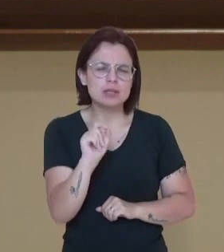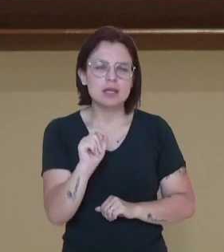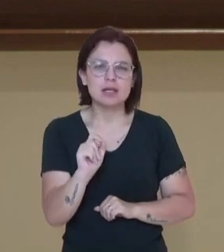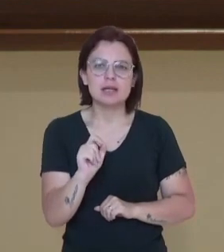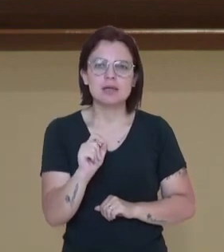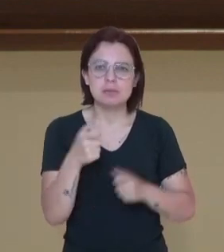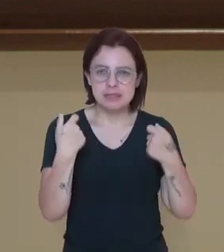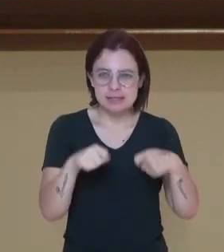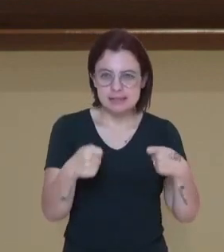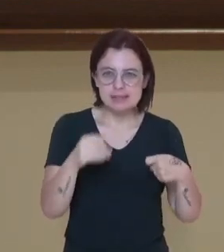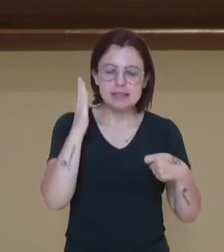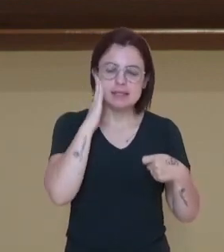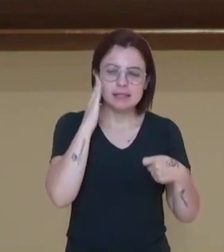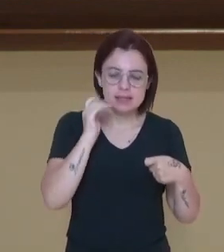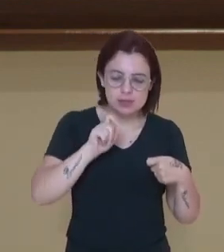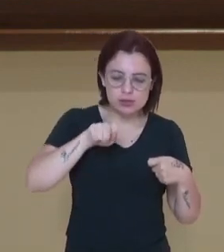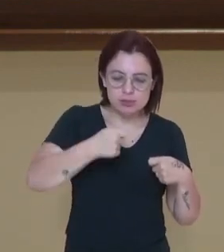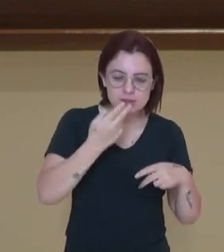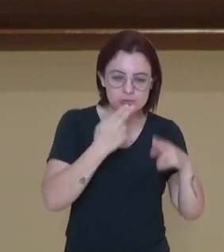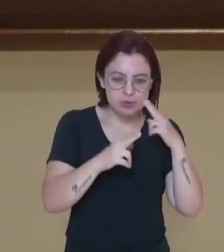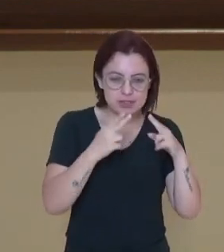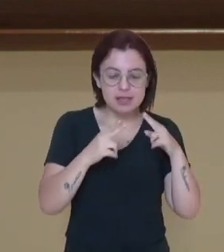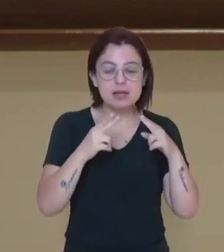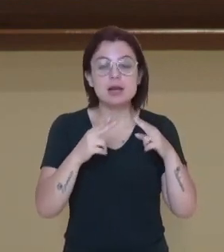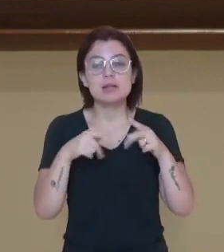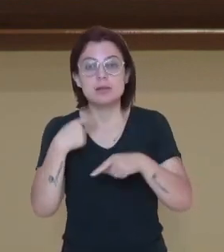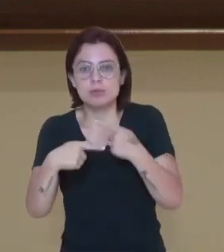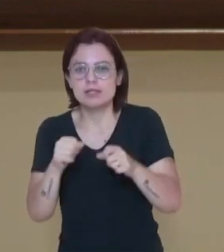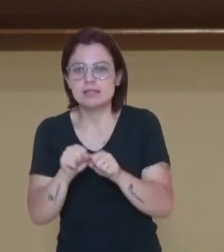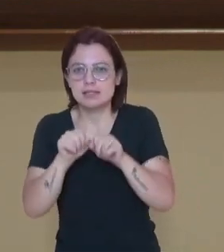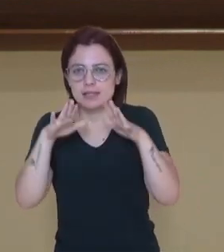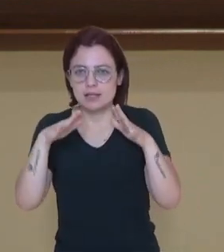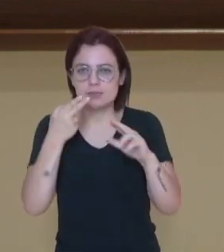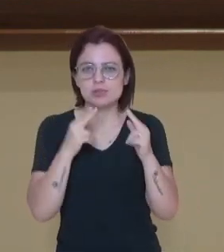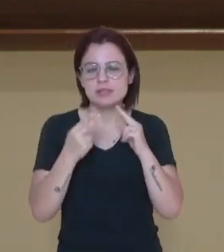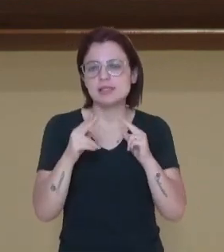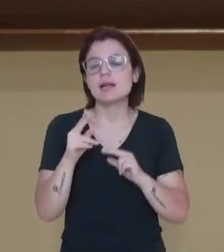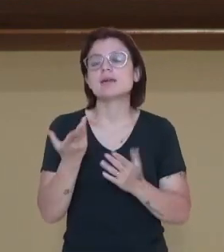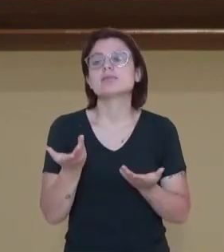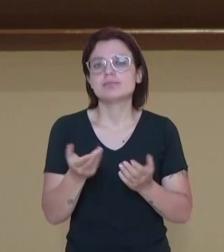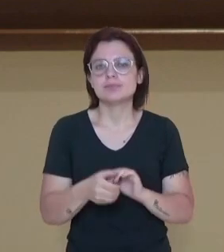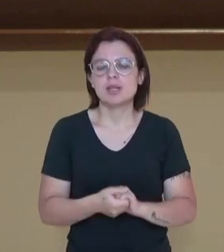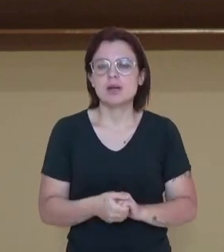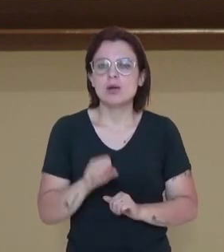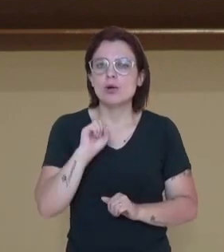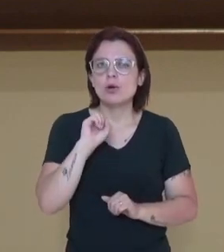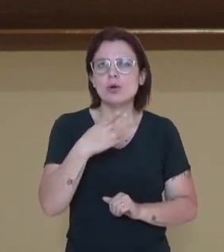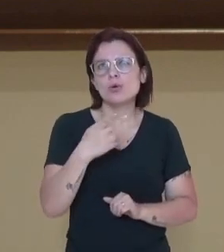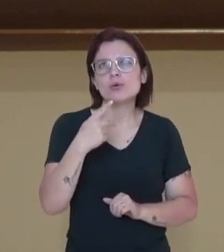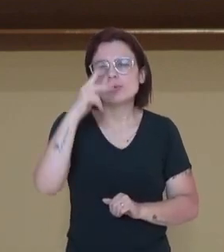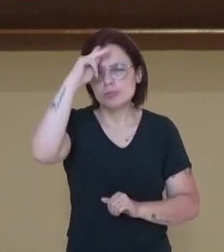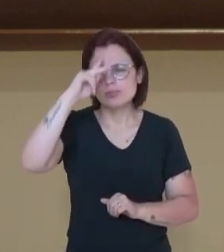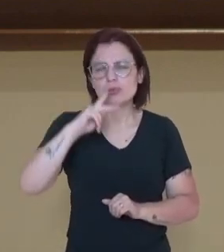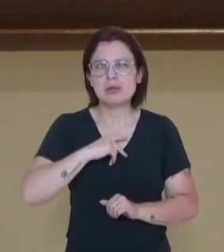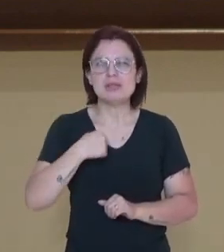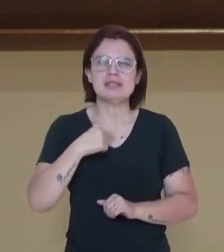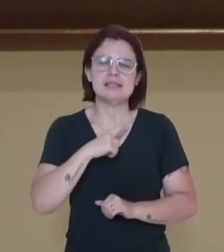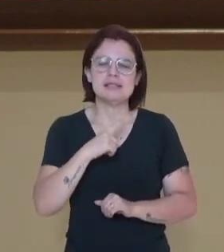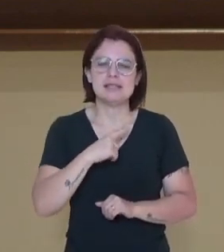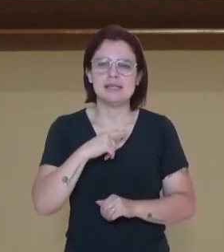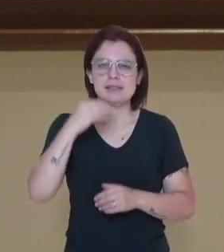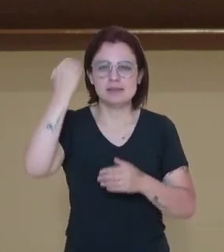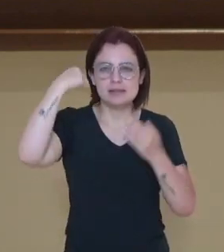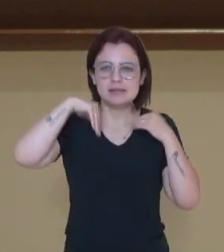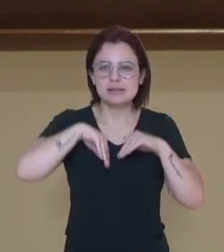preciso entender de música para criar música? Ou os instintos falam por si só? São